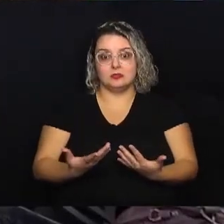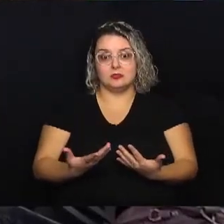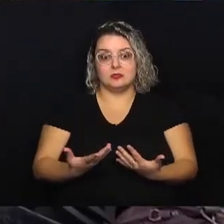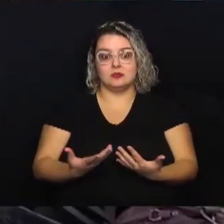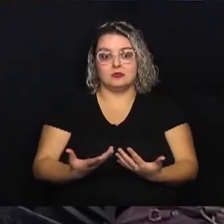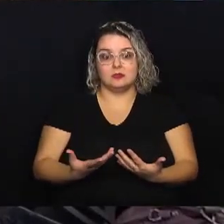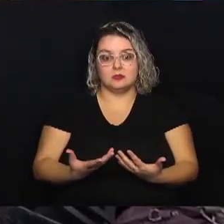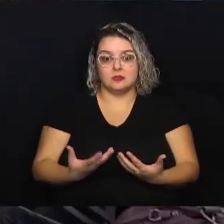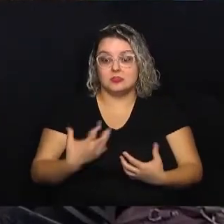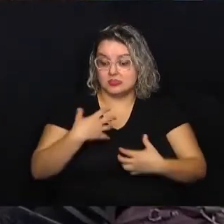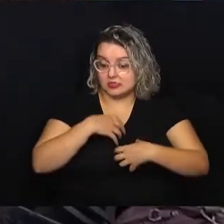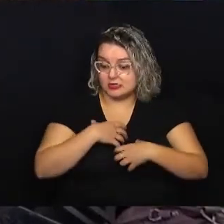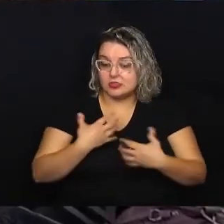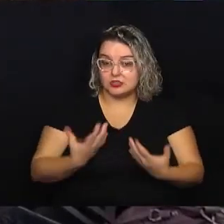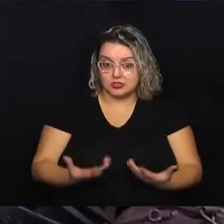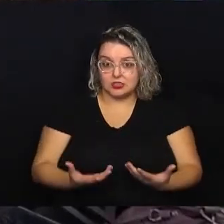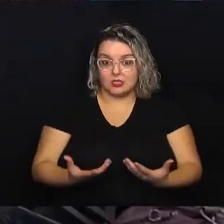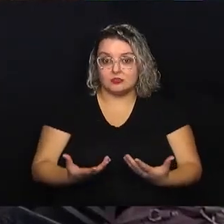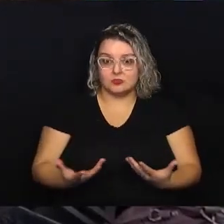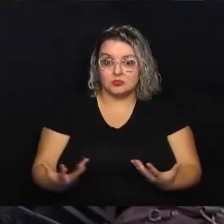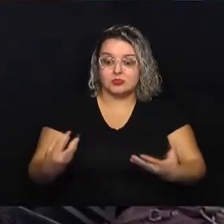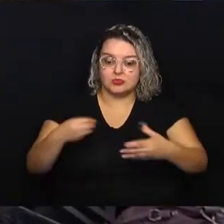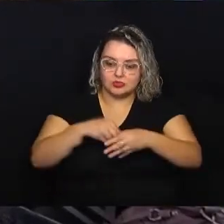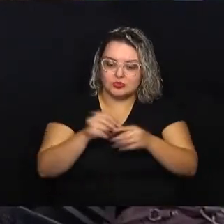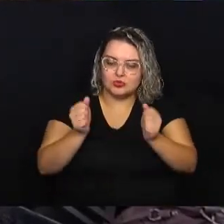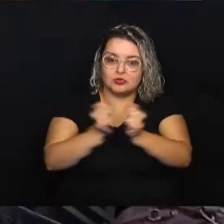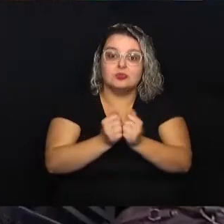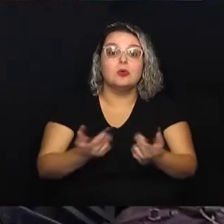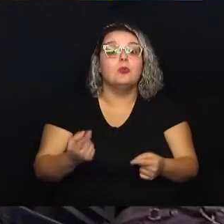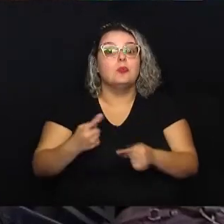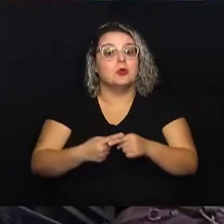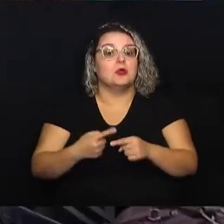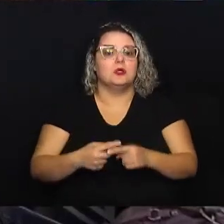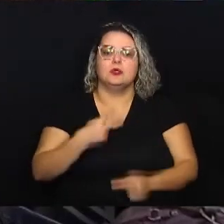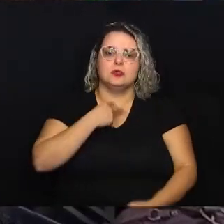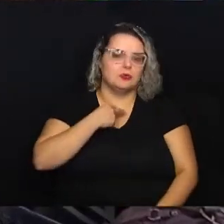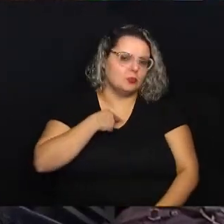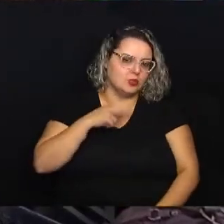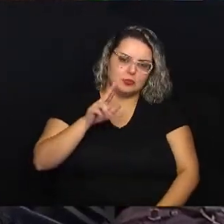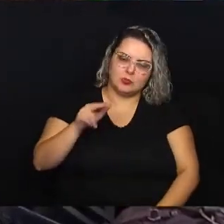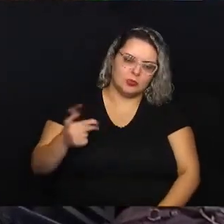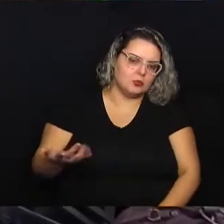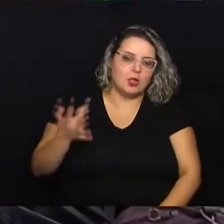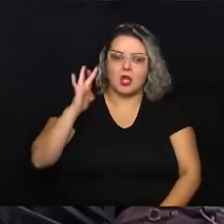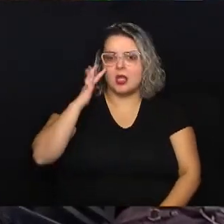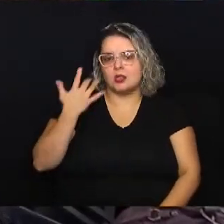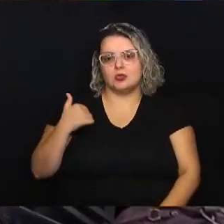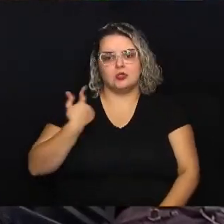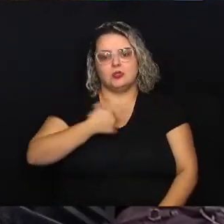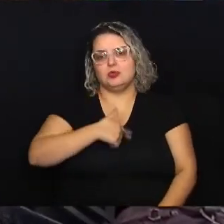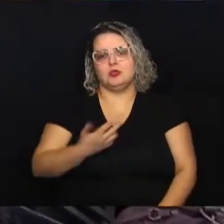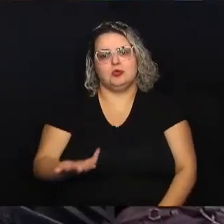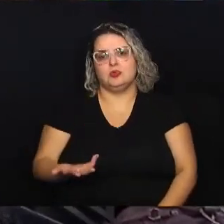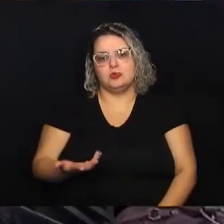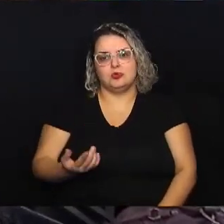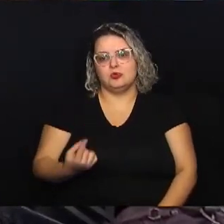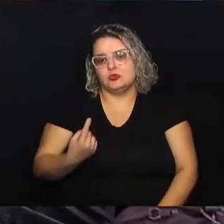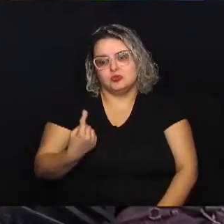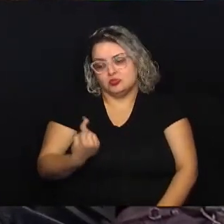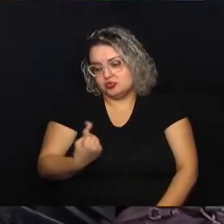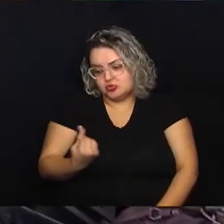essa forma de nós nos integrarmos. Porque nós não podemos, de maneira nenhuma, acharmos que nós somos sozinhos no